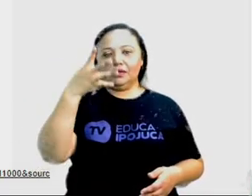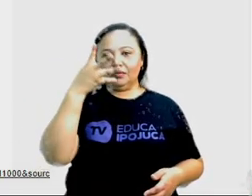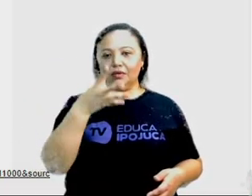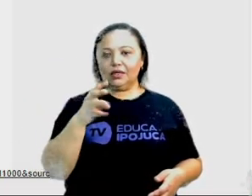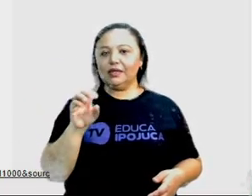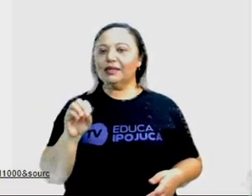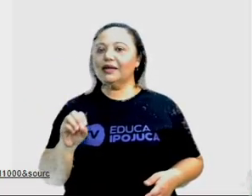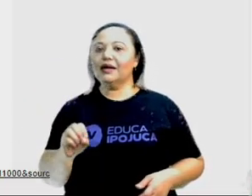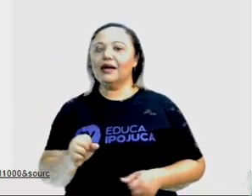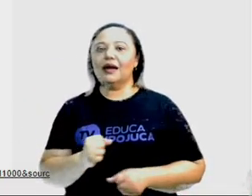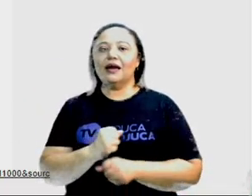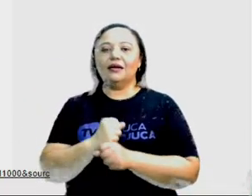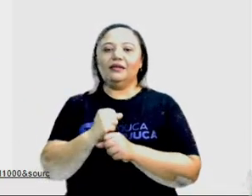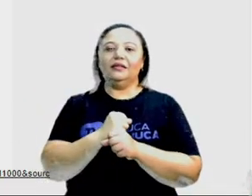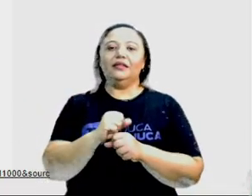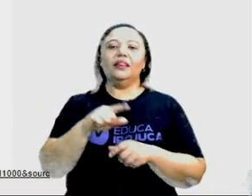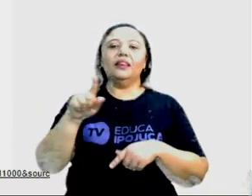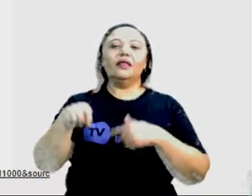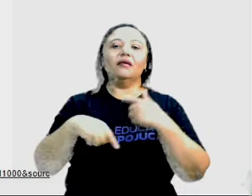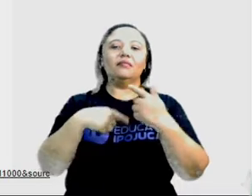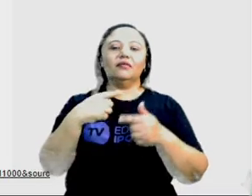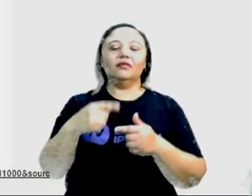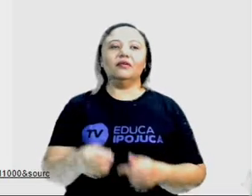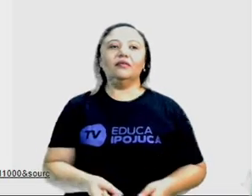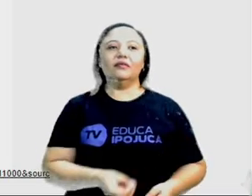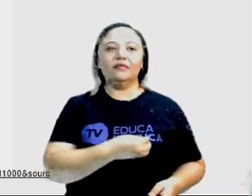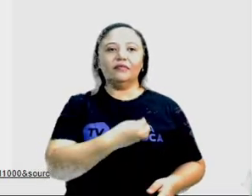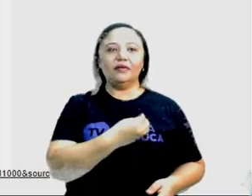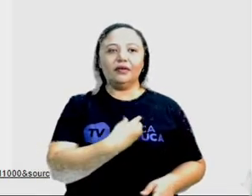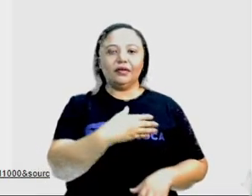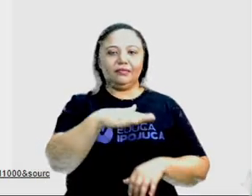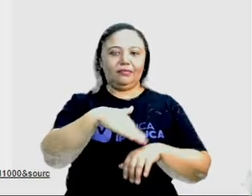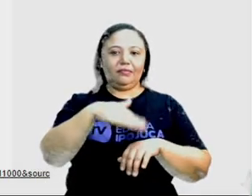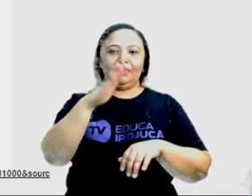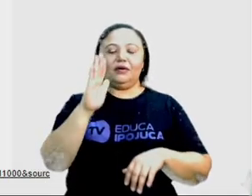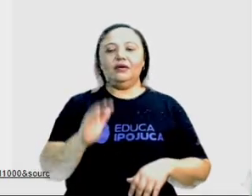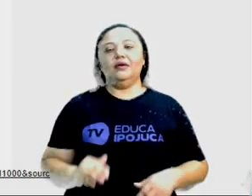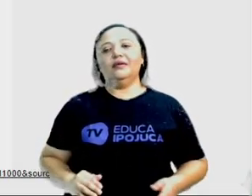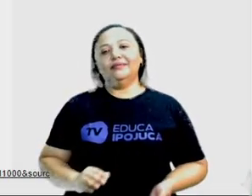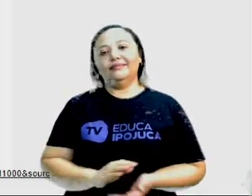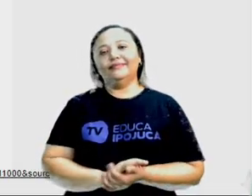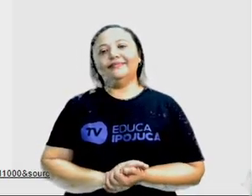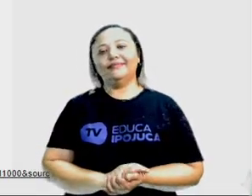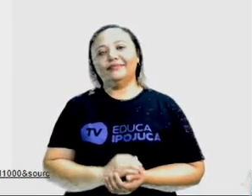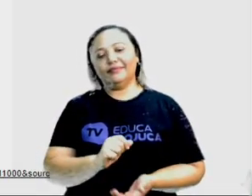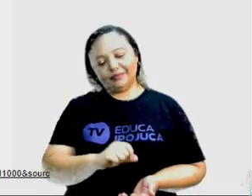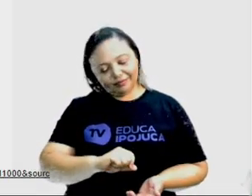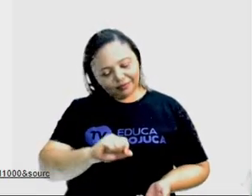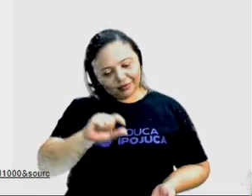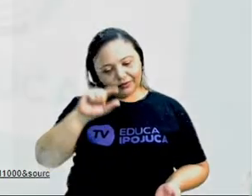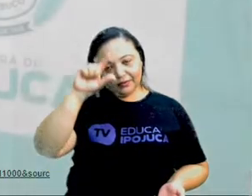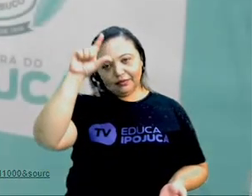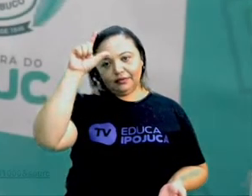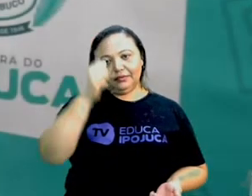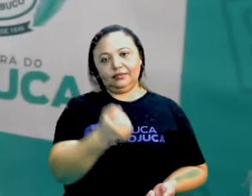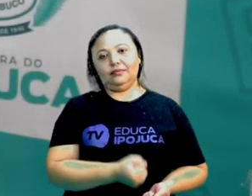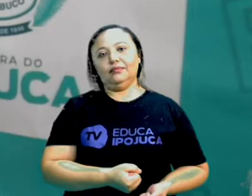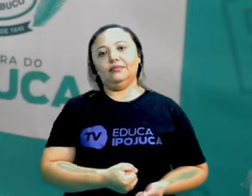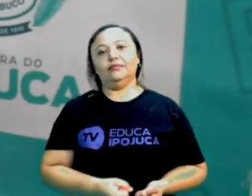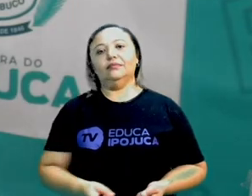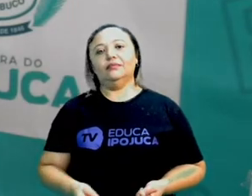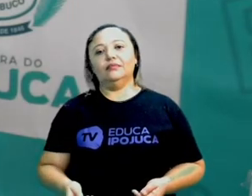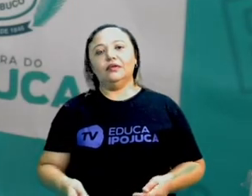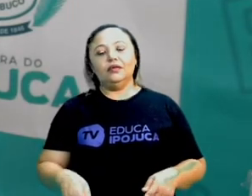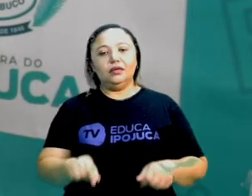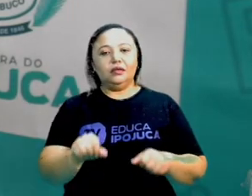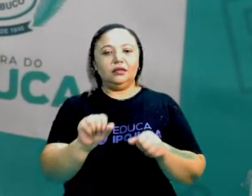anos. Aí depois começou a viver 60, 50, 80. Cresceu a expectativa de vida. E para isso foi